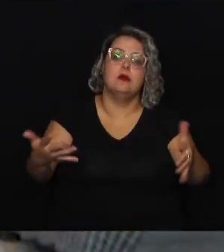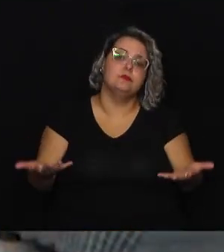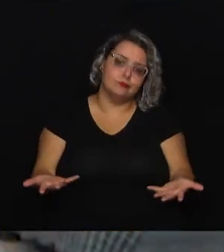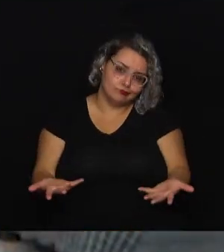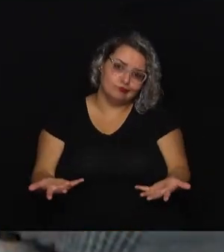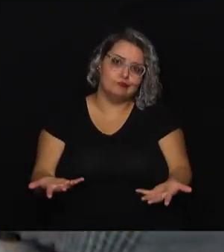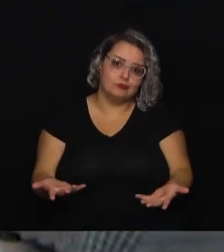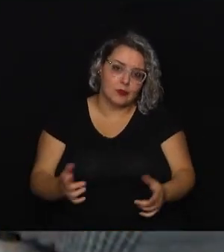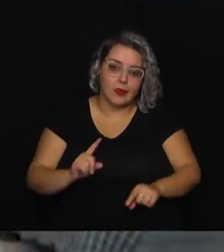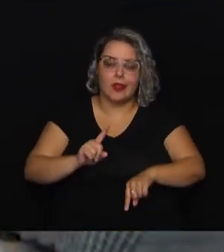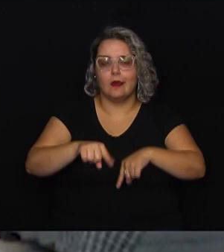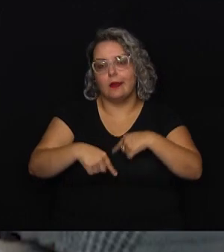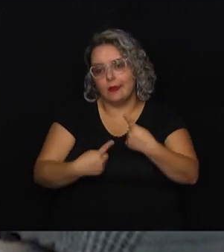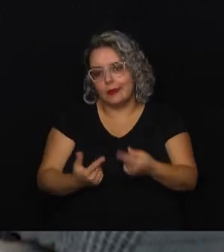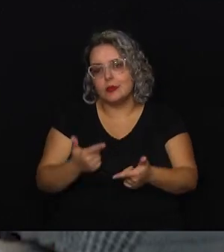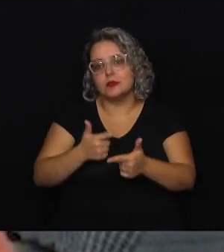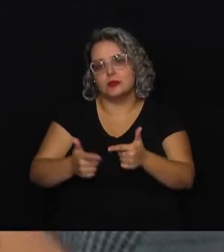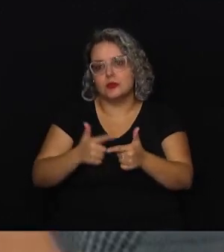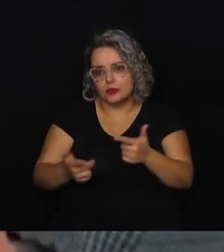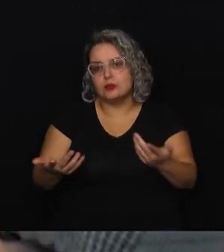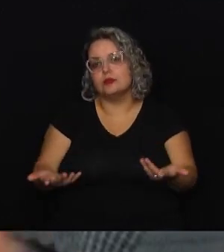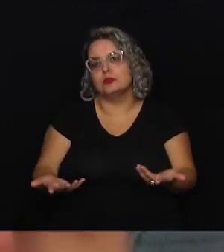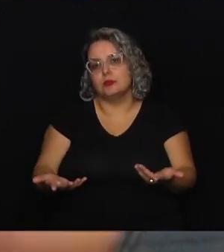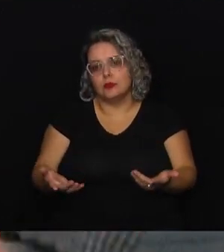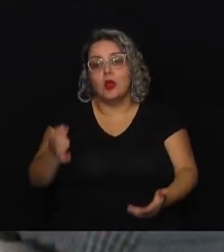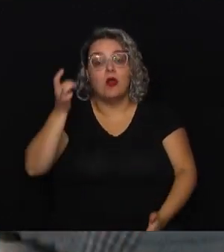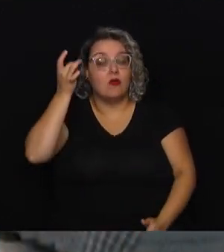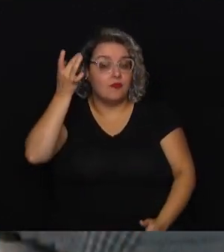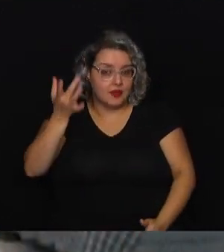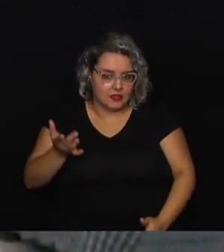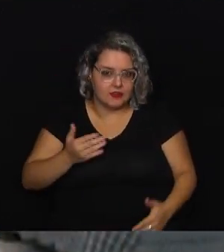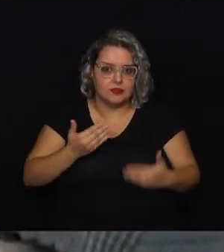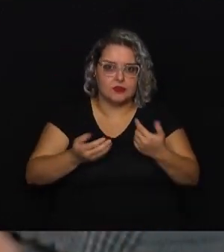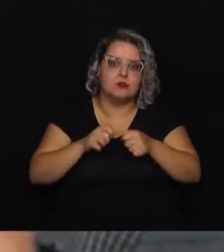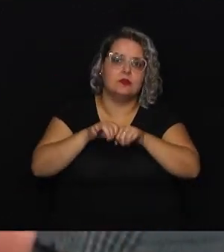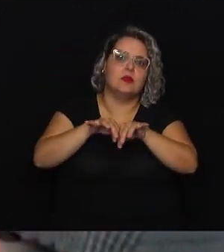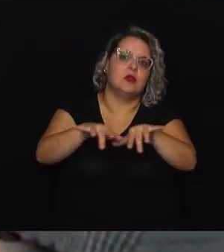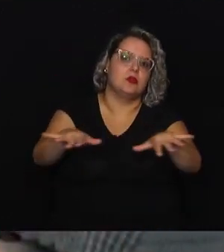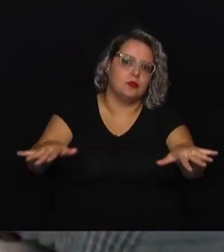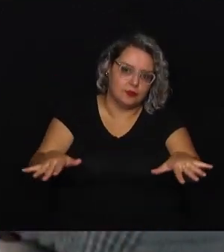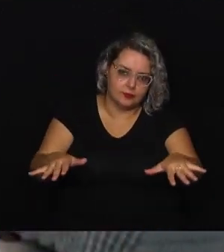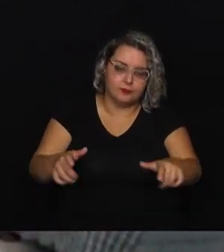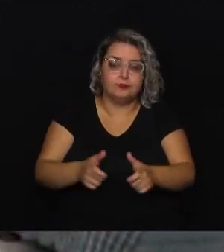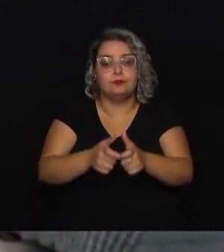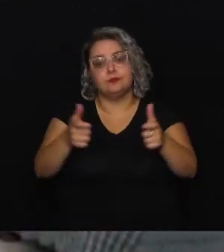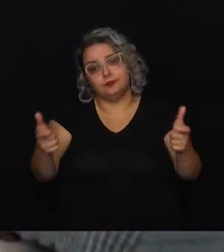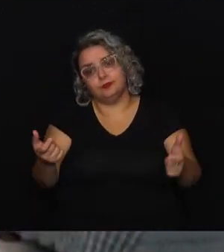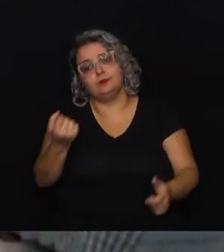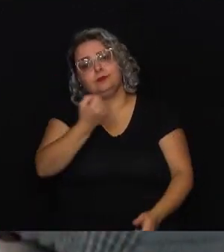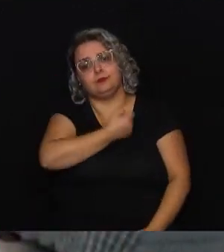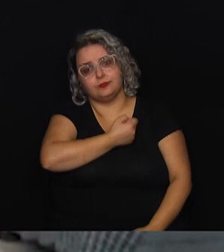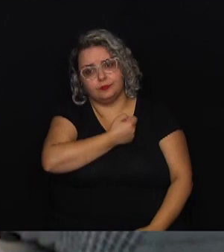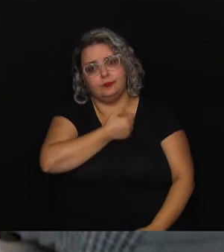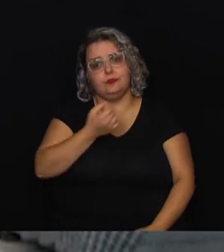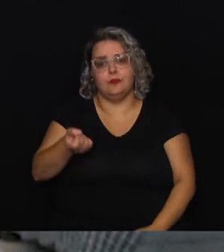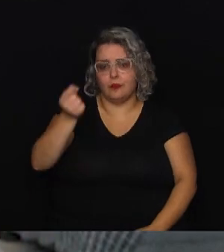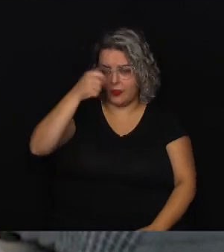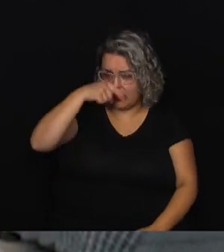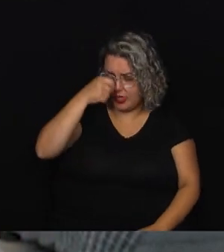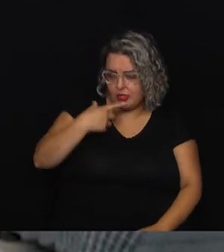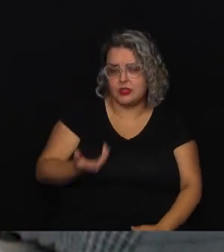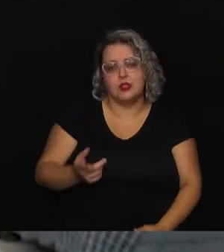acabar gerando aí, eventualmente, né, facilitando um processo de aumento do número de casos na